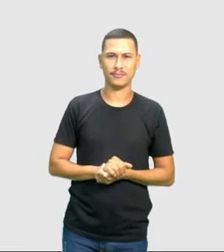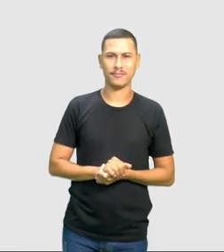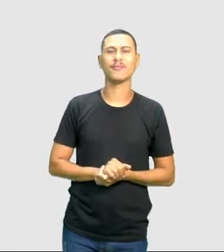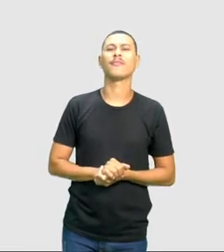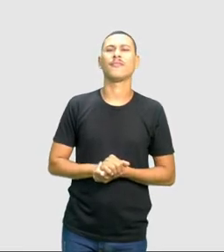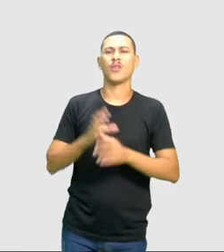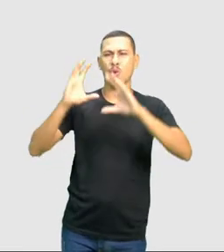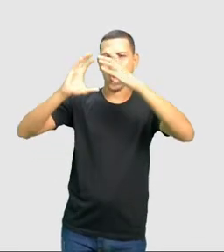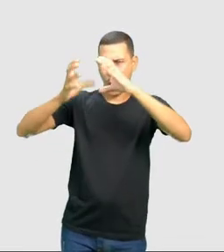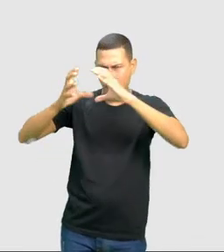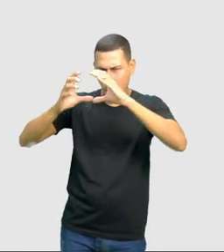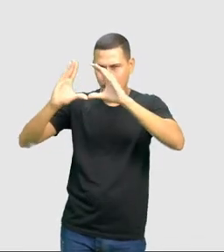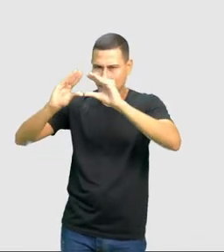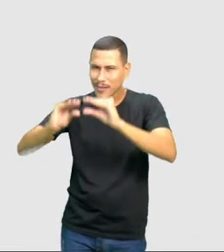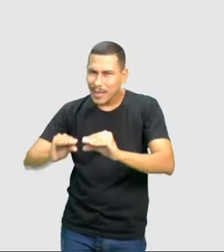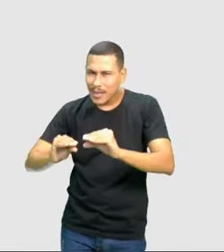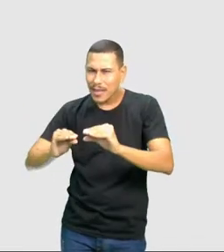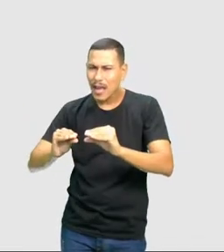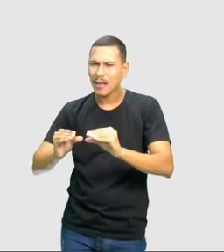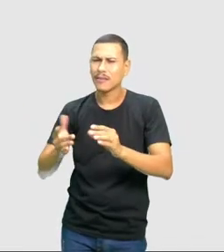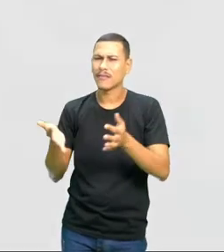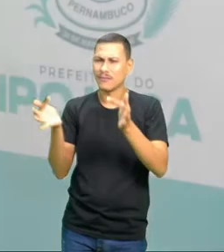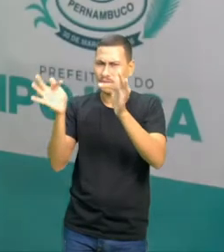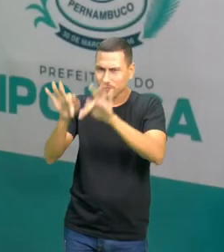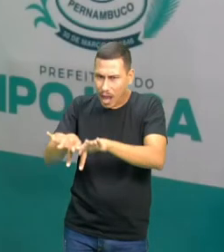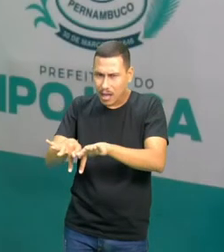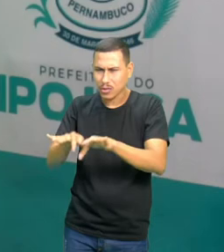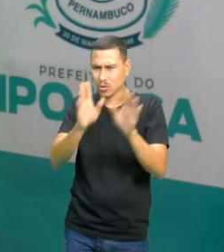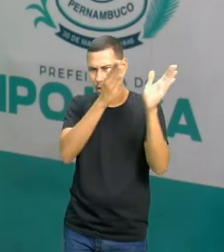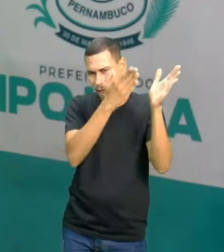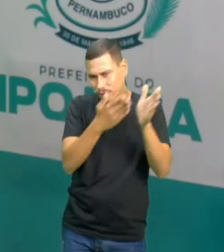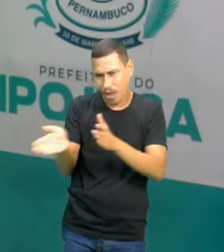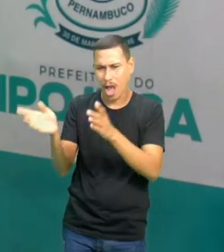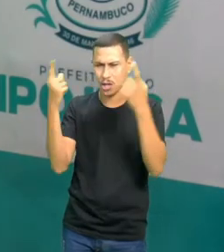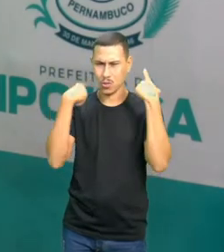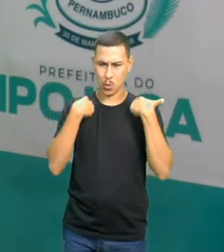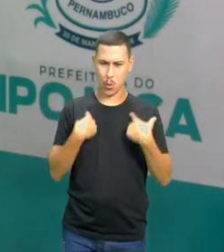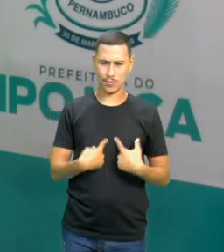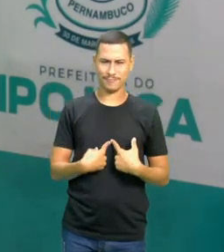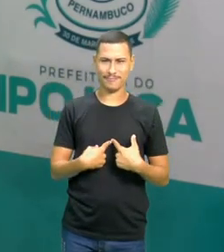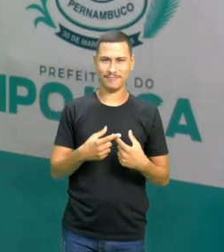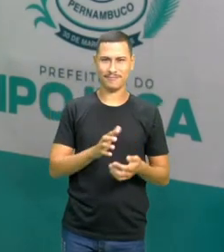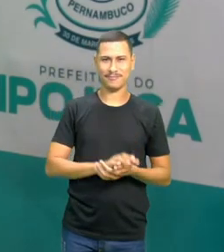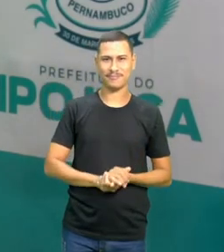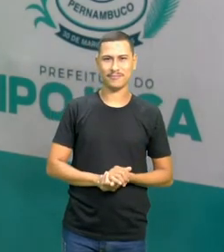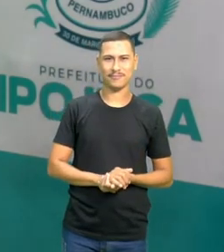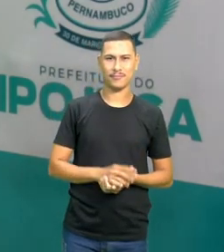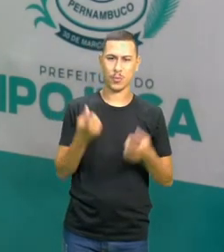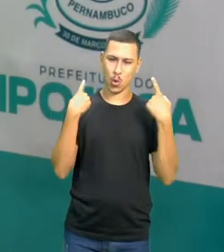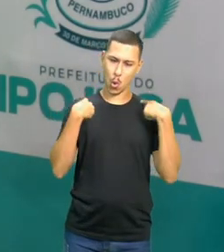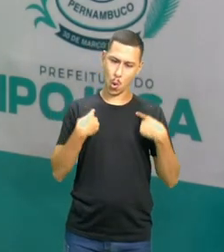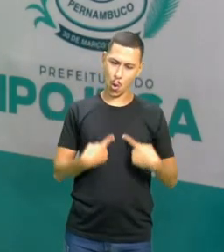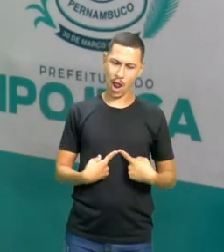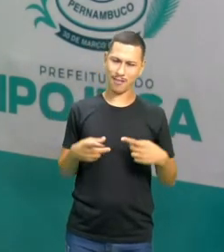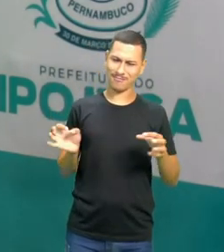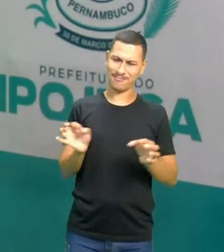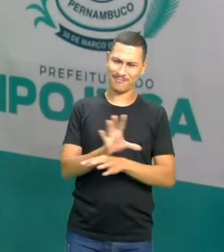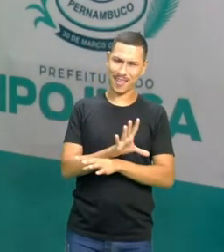Com a bola pequena, fechando o padrão do nosso colar. E assim o colar está